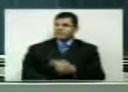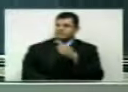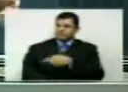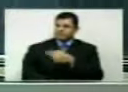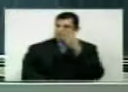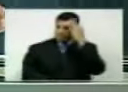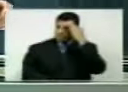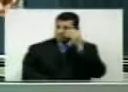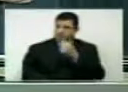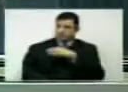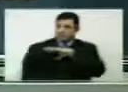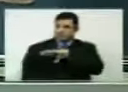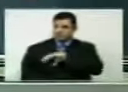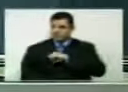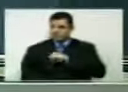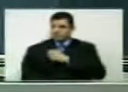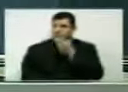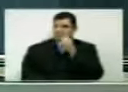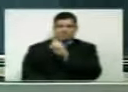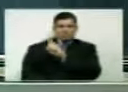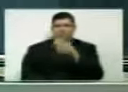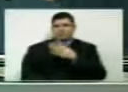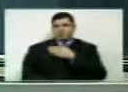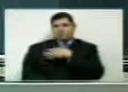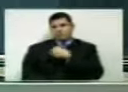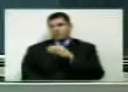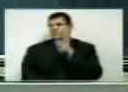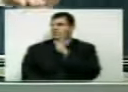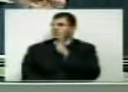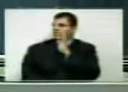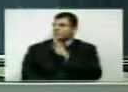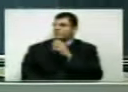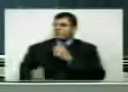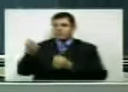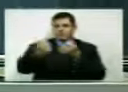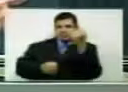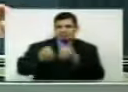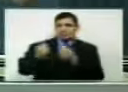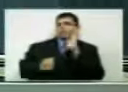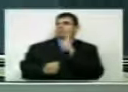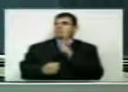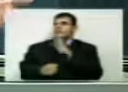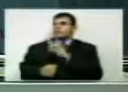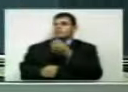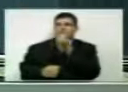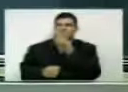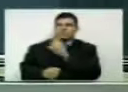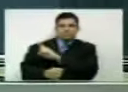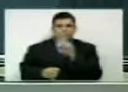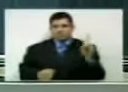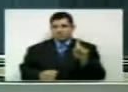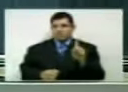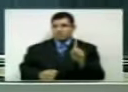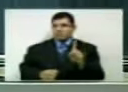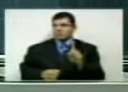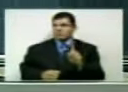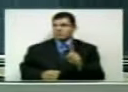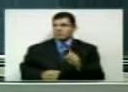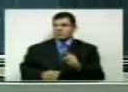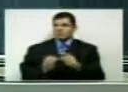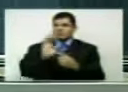E Vossa Excelência, por amor, disser: não, meu filhinho, que legal, ele está correndo de carro, isso é bacana, isso é moderno. Não.